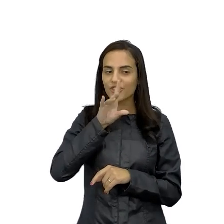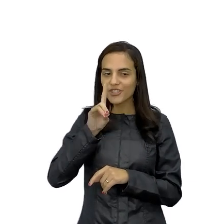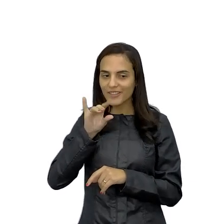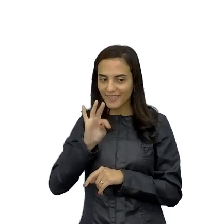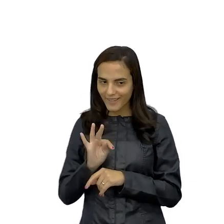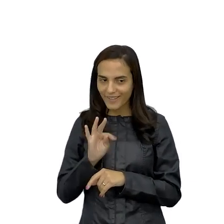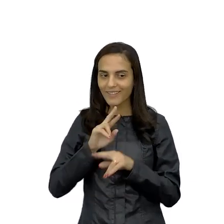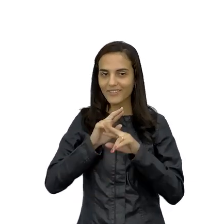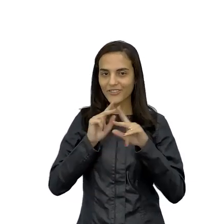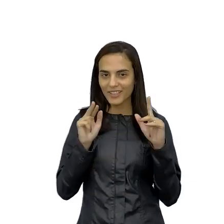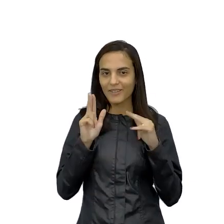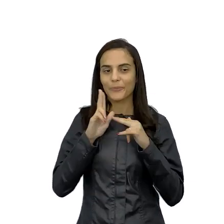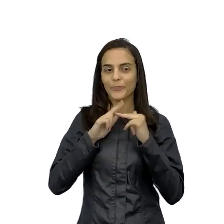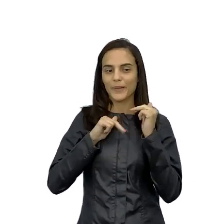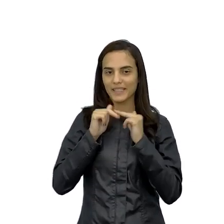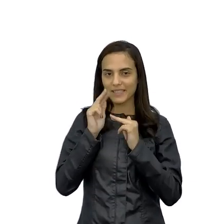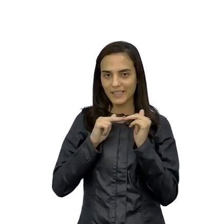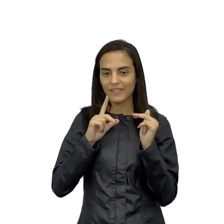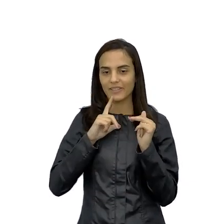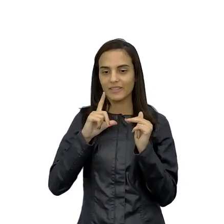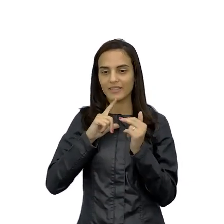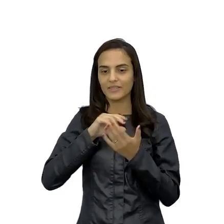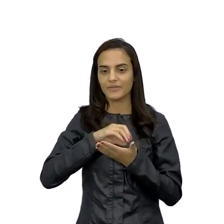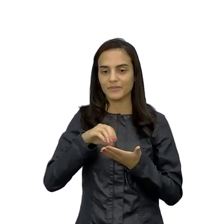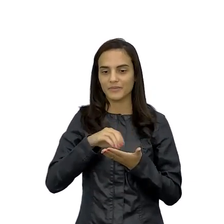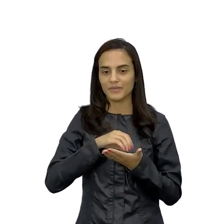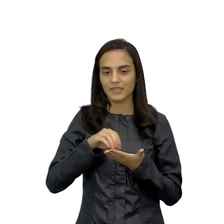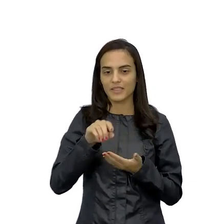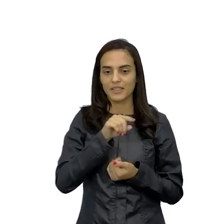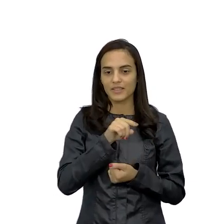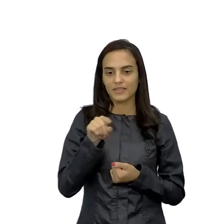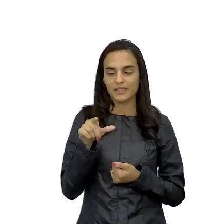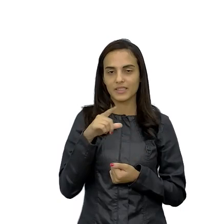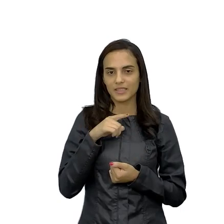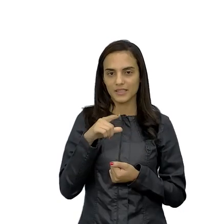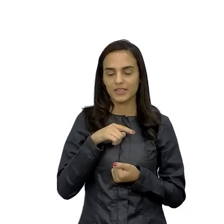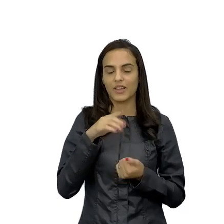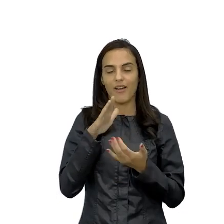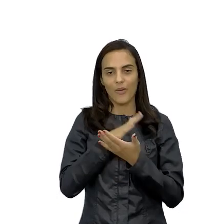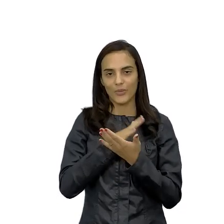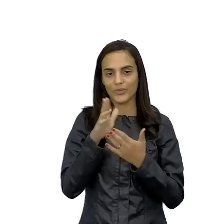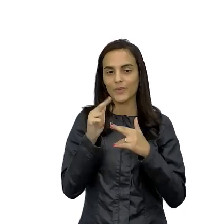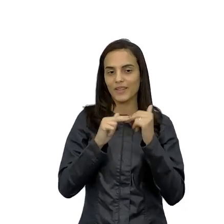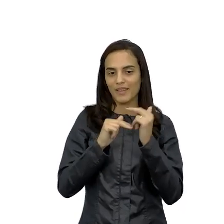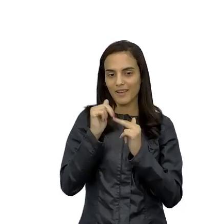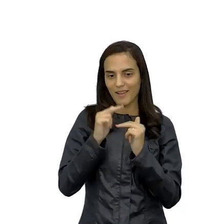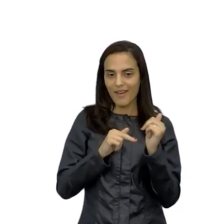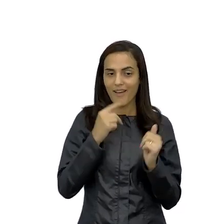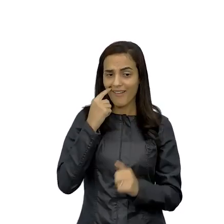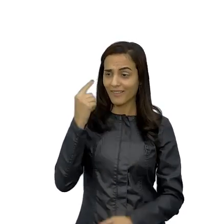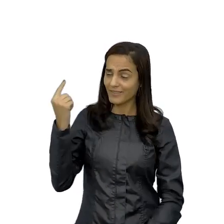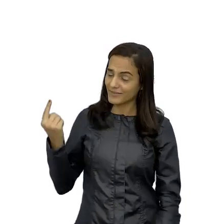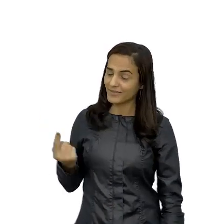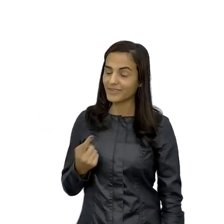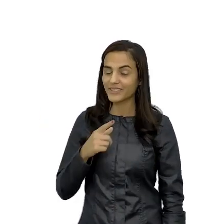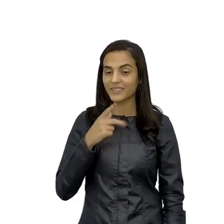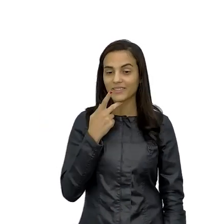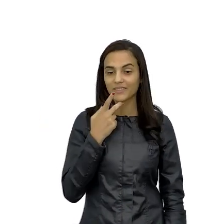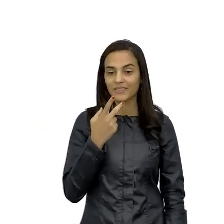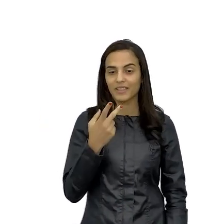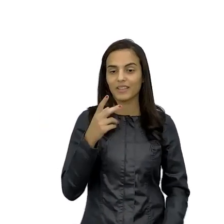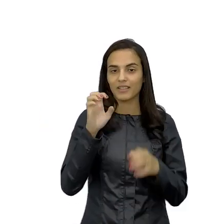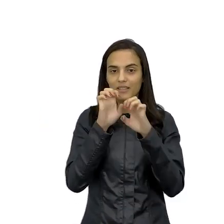existe na secretaria, né? Vocês já têm alguns materiais que falam estruturadamente